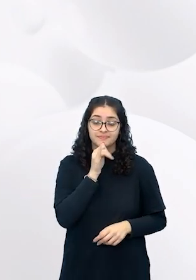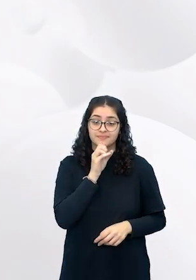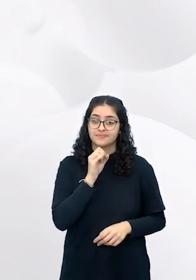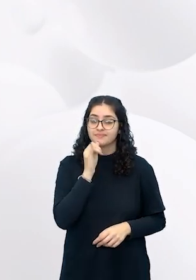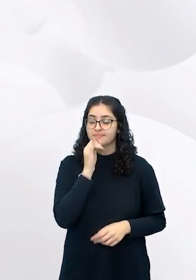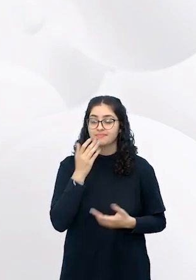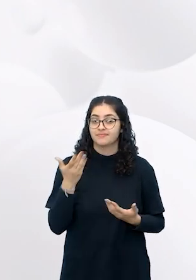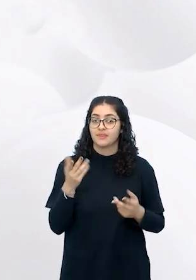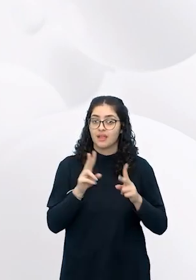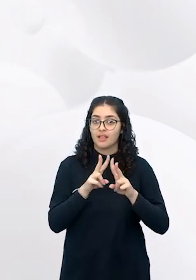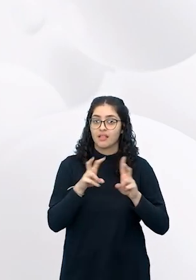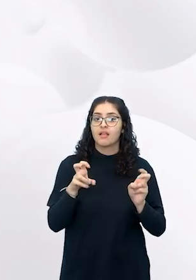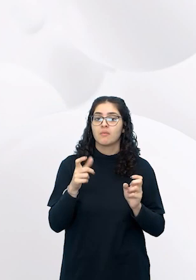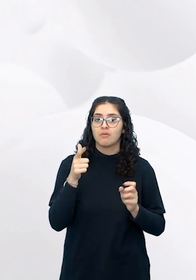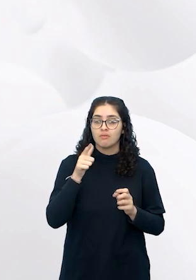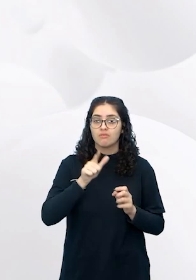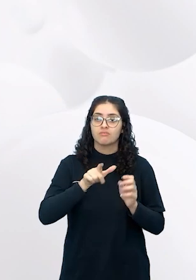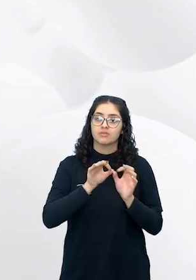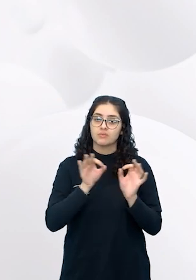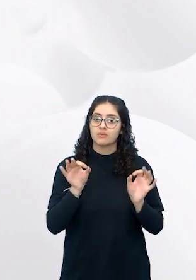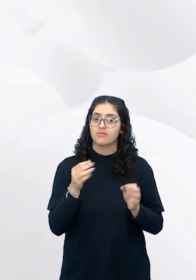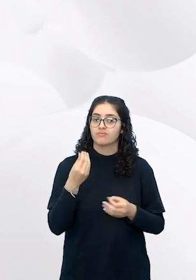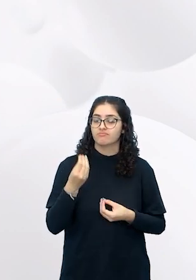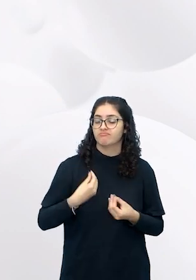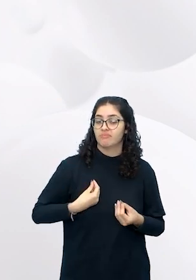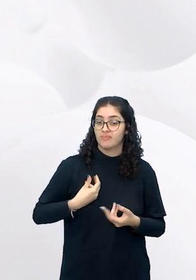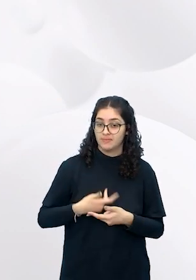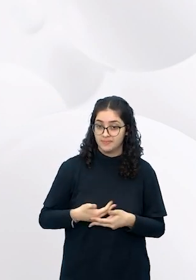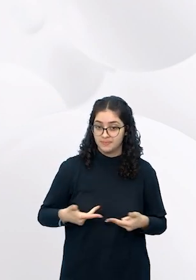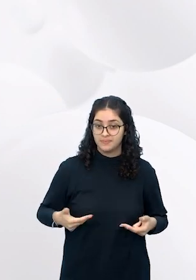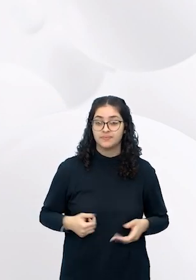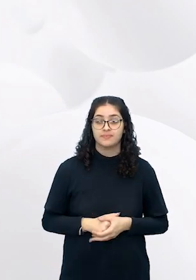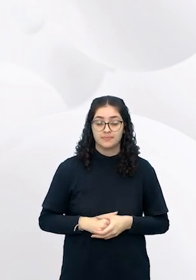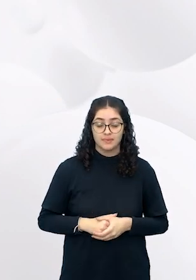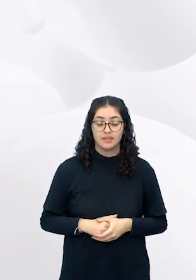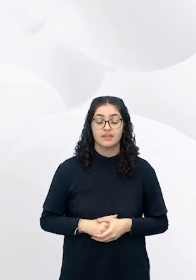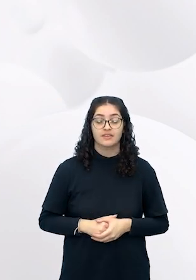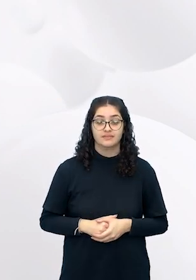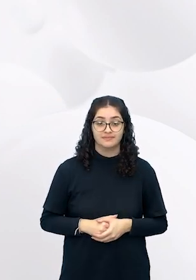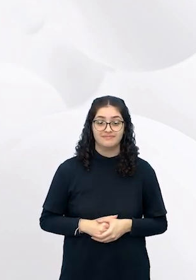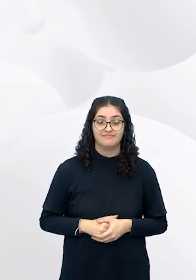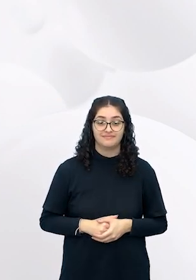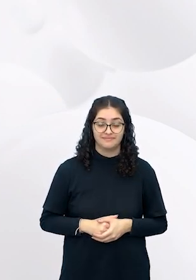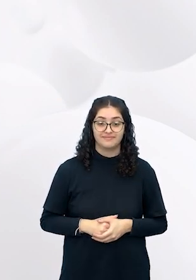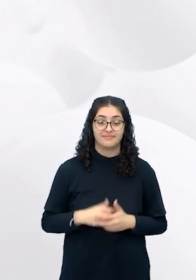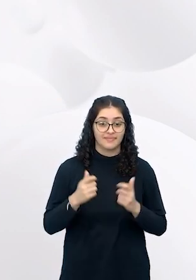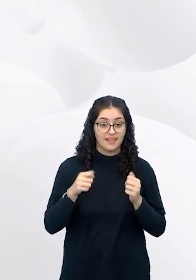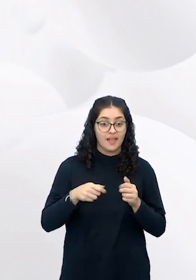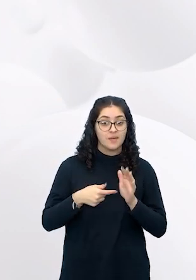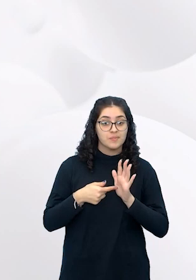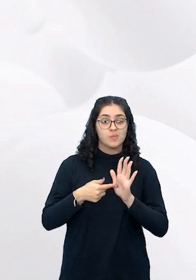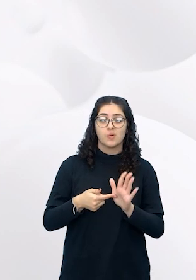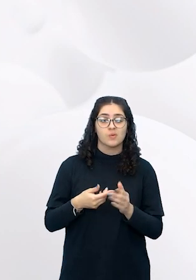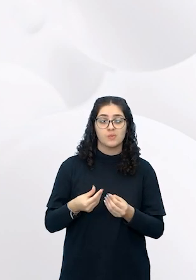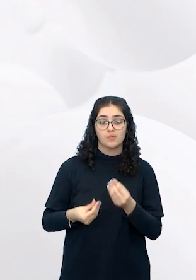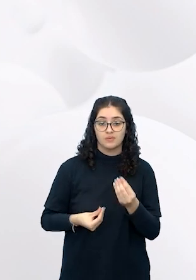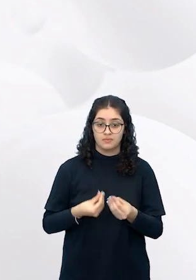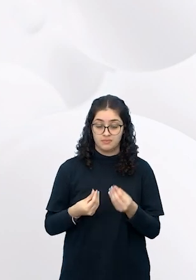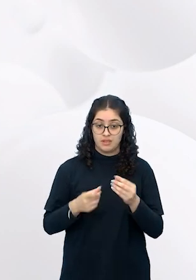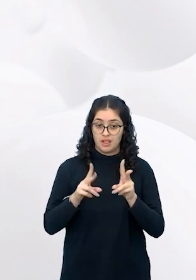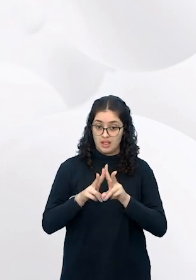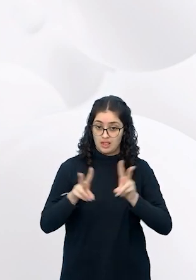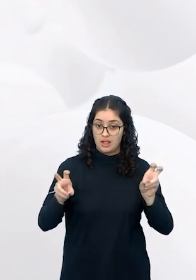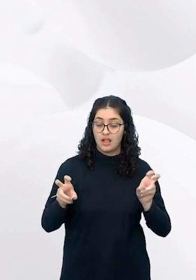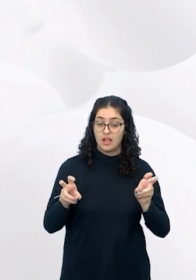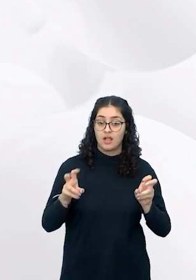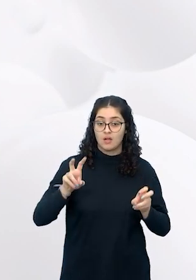objetos sejam temas para tornar mais simples e didático. E aí a gente consegue, por exemplo, direcionar esses temas